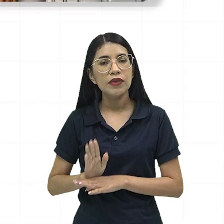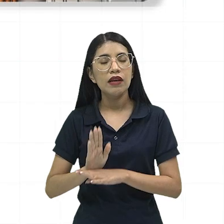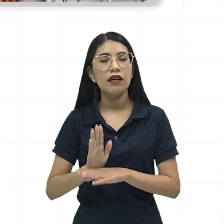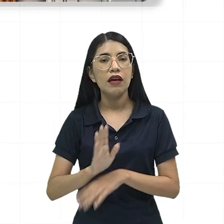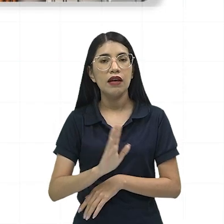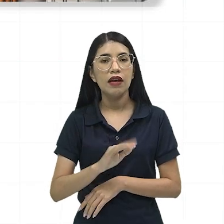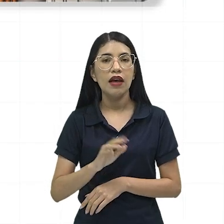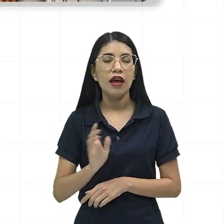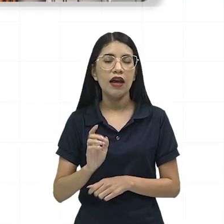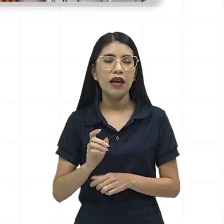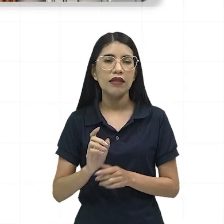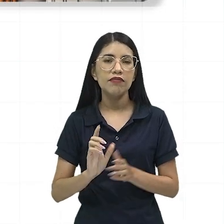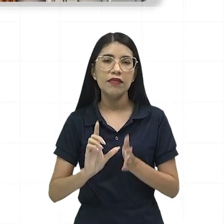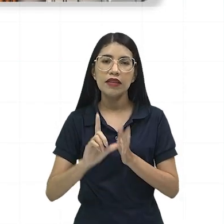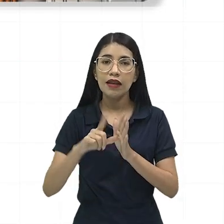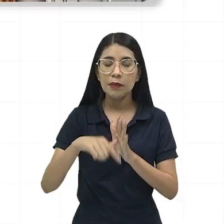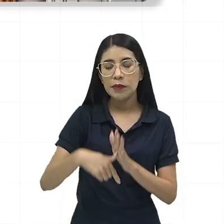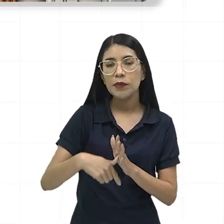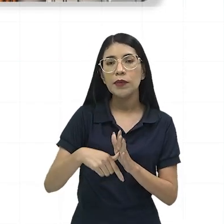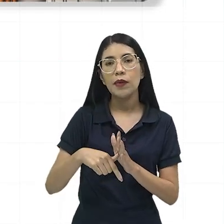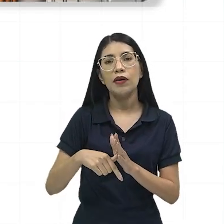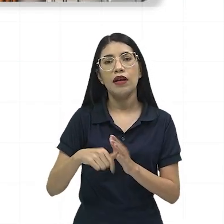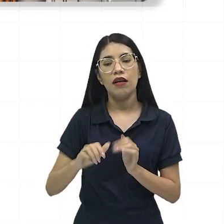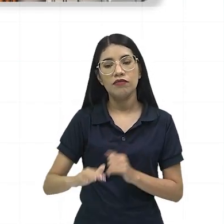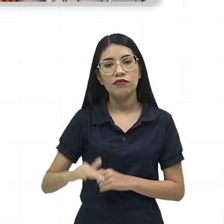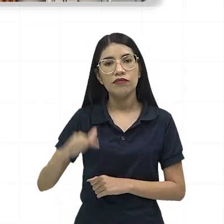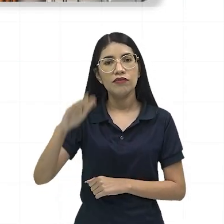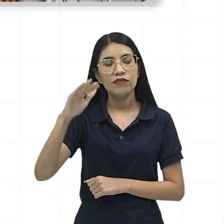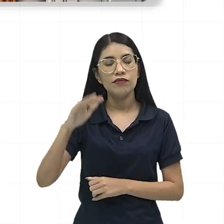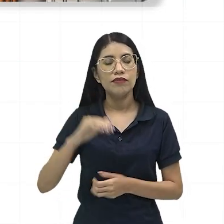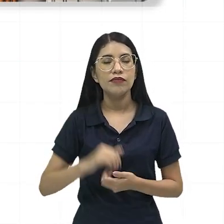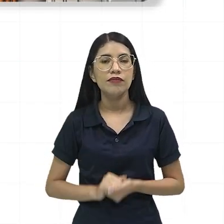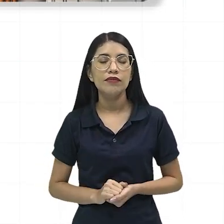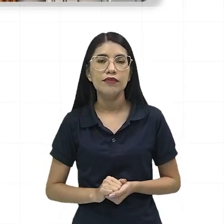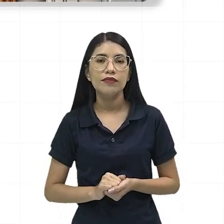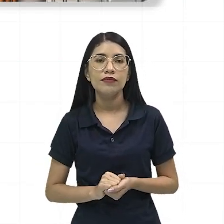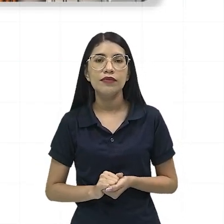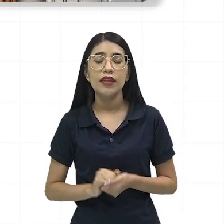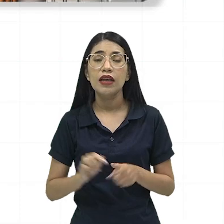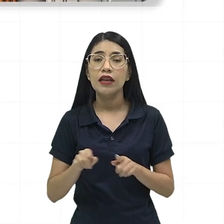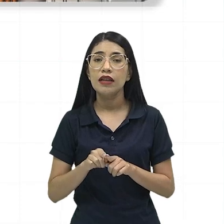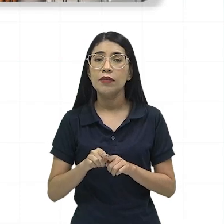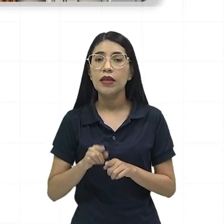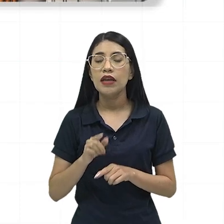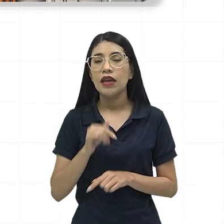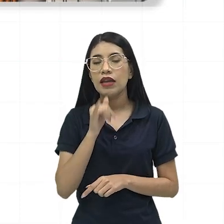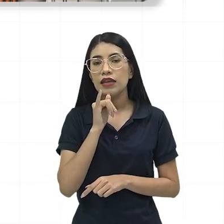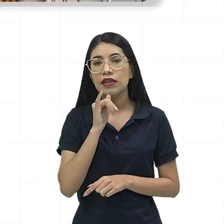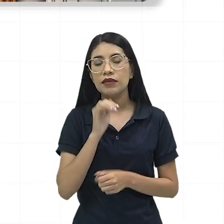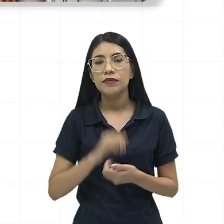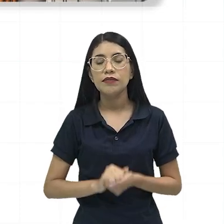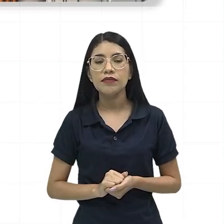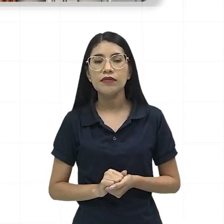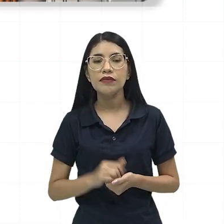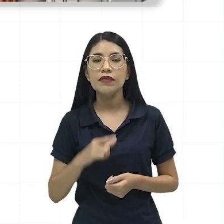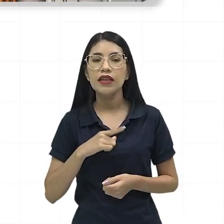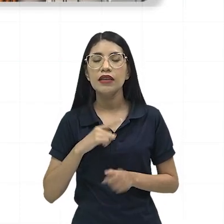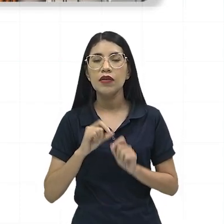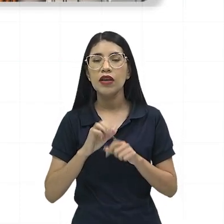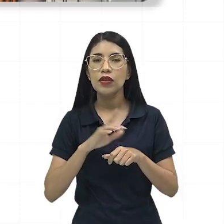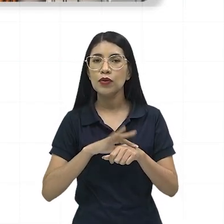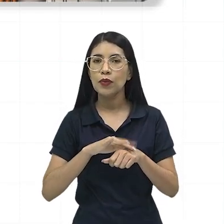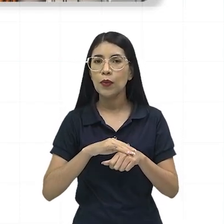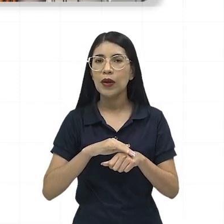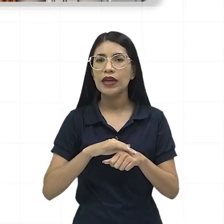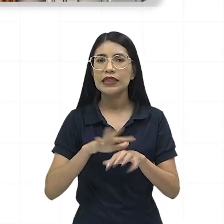a retardar essa questão da puberdade precoce. A pessoa também pode ter ali uma maior disposição a